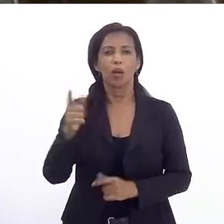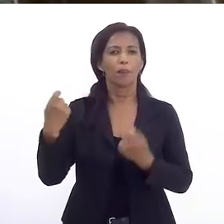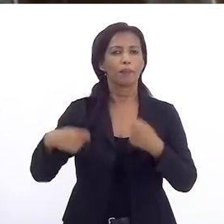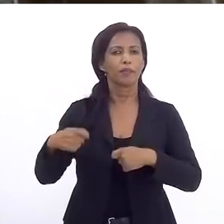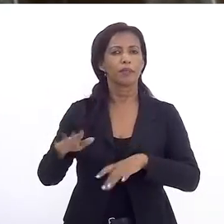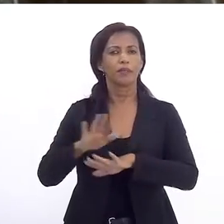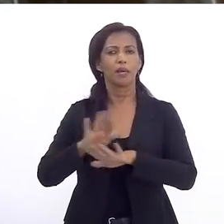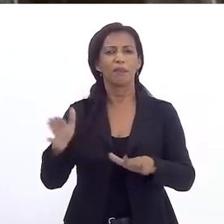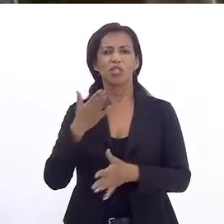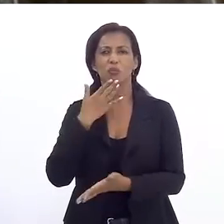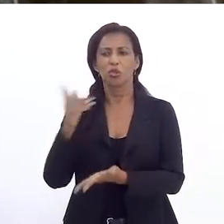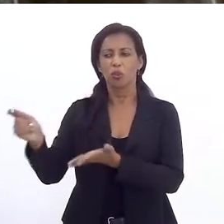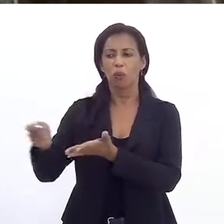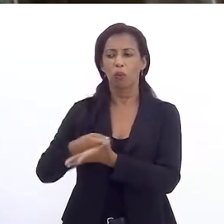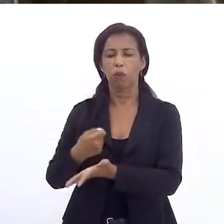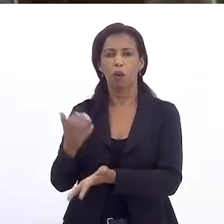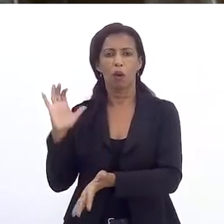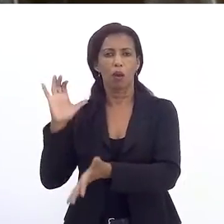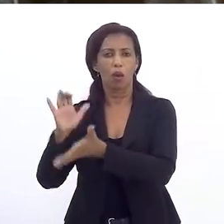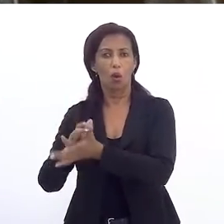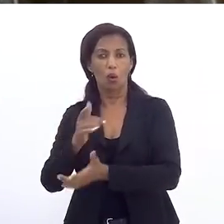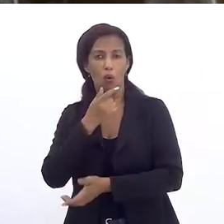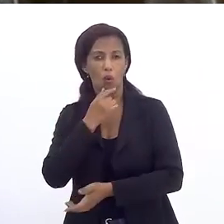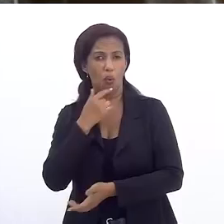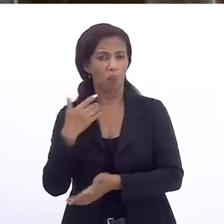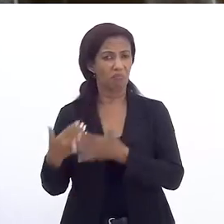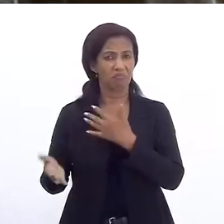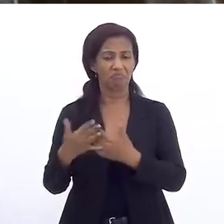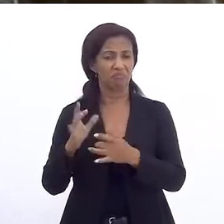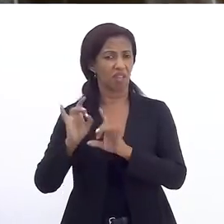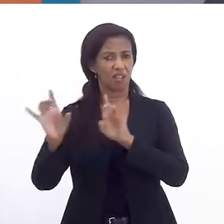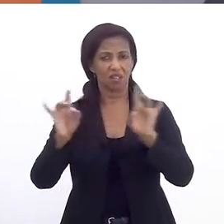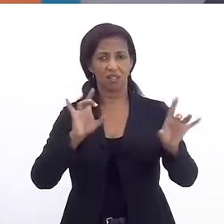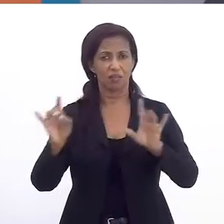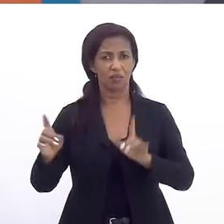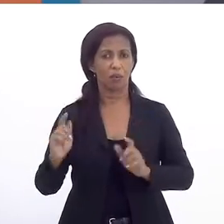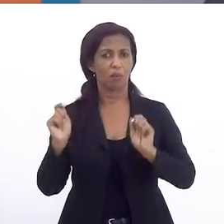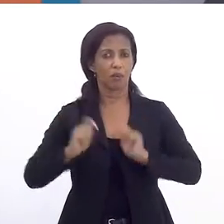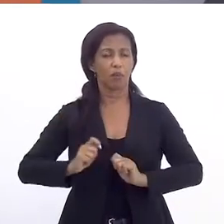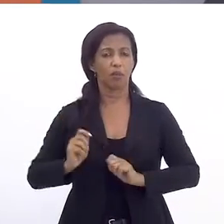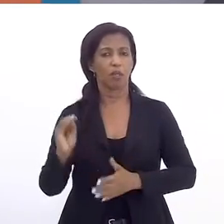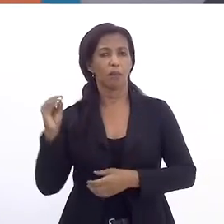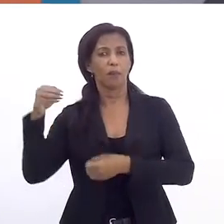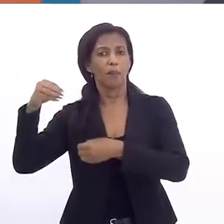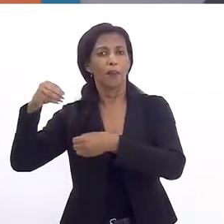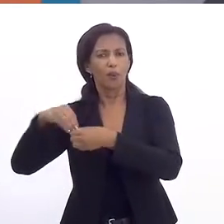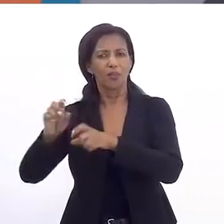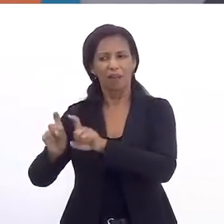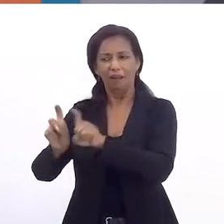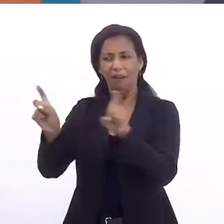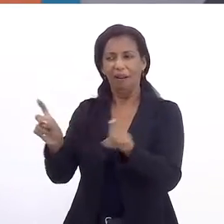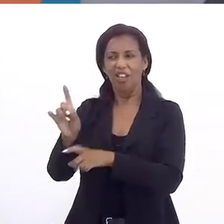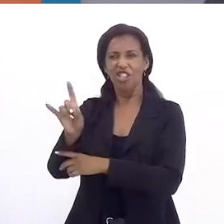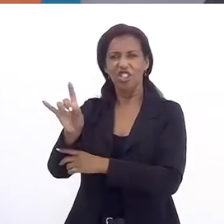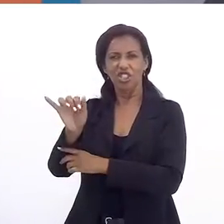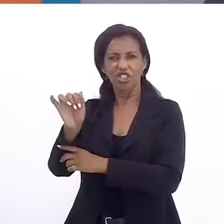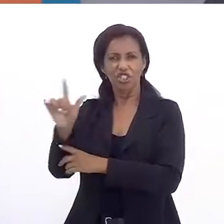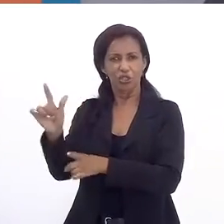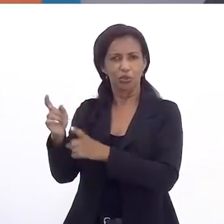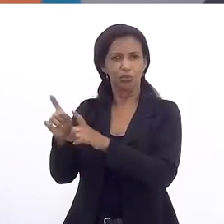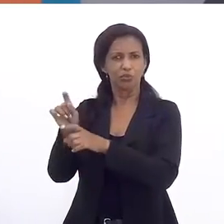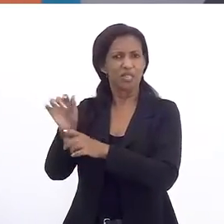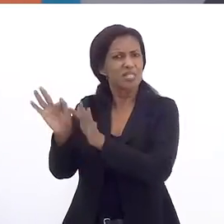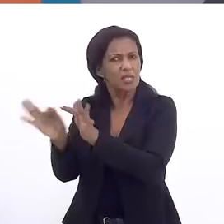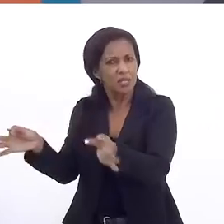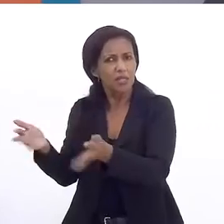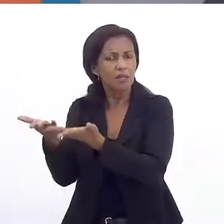da mulher e combate a violência contra ela? Quer dizer, seria por isso, por esse lado humanitário, da senhora se mostrar ser uma deputada que entende de